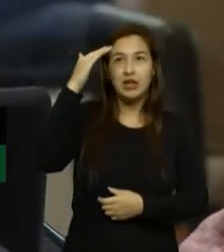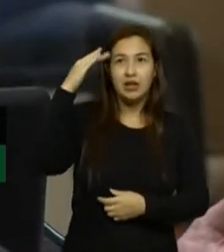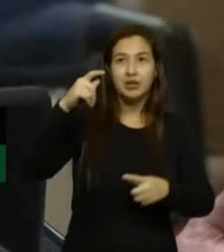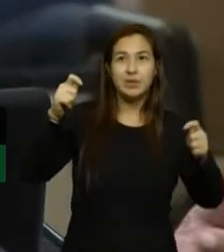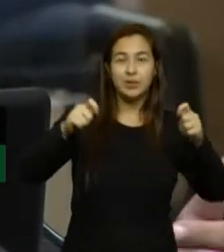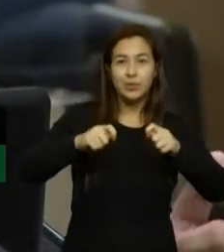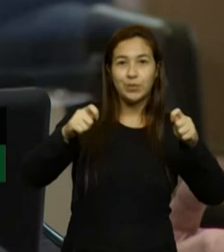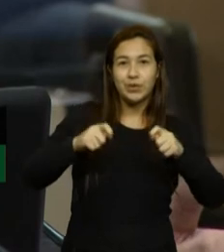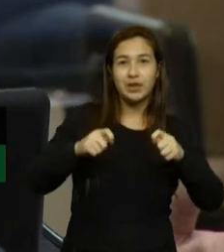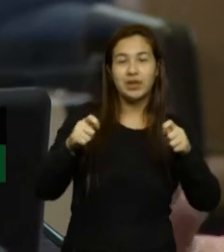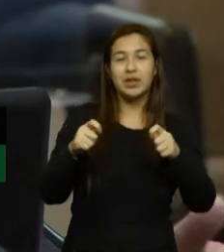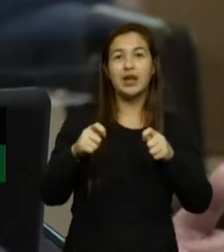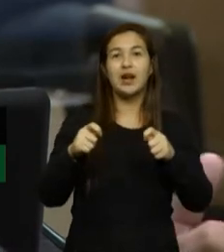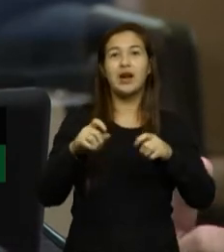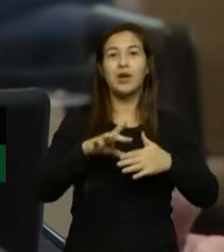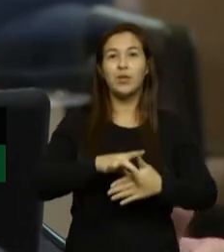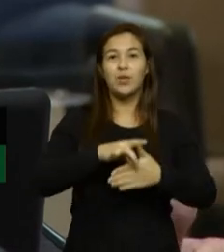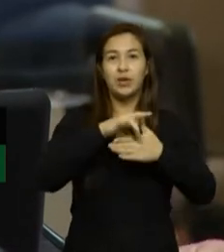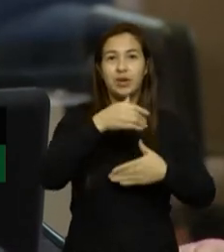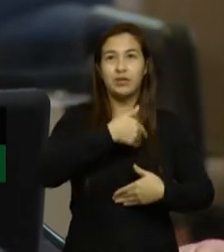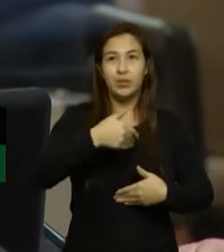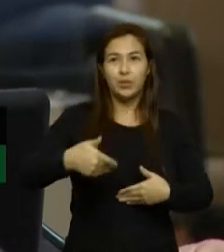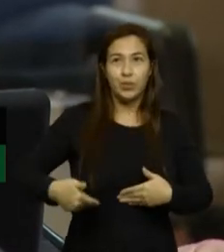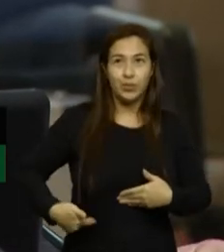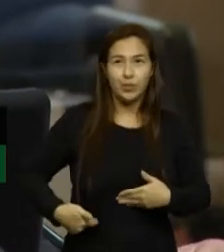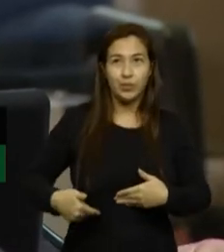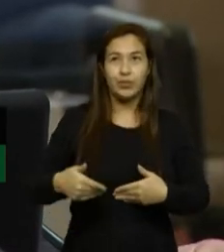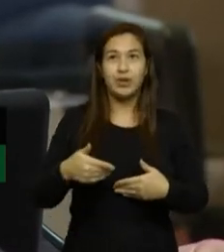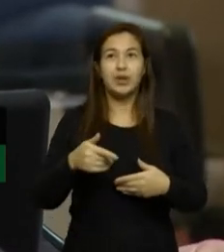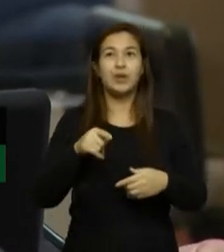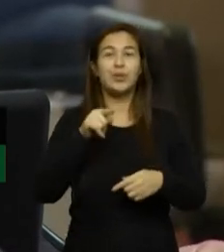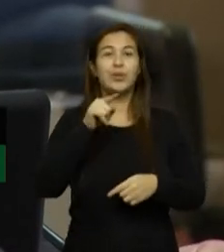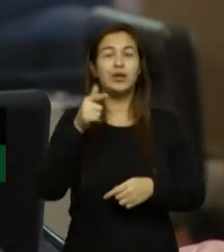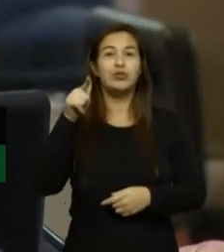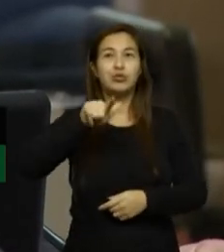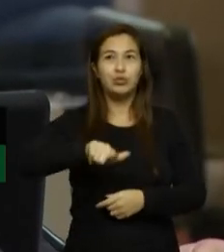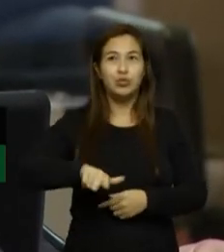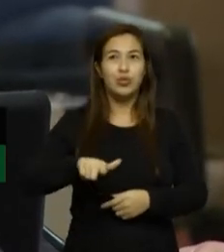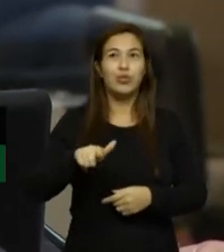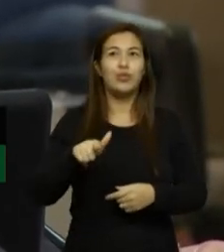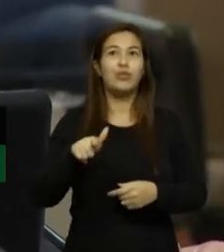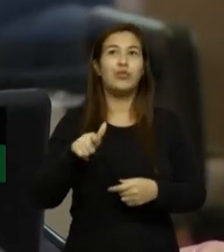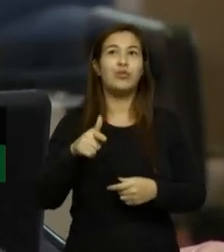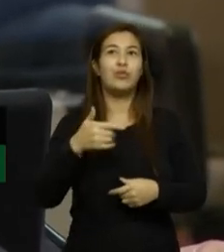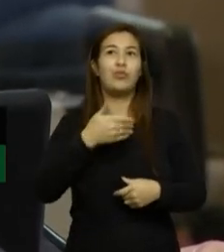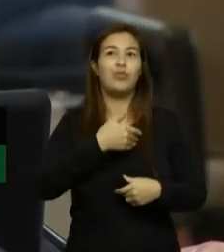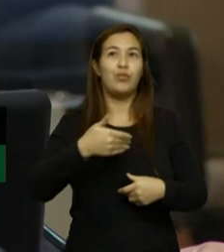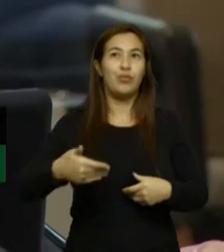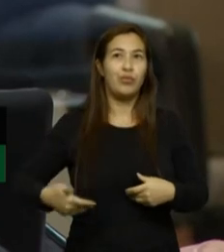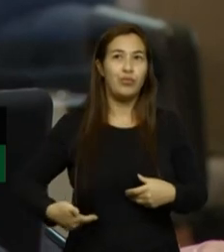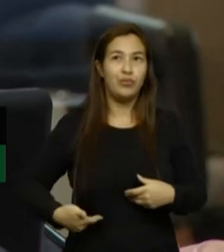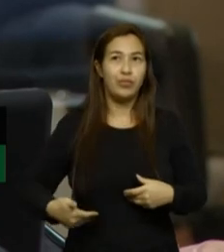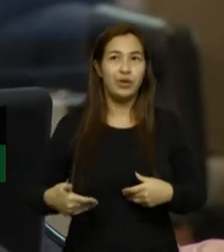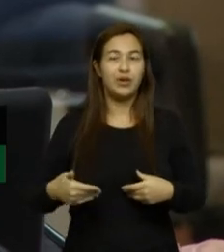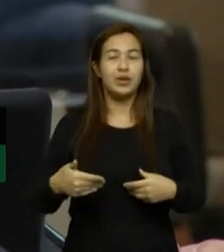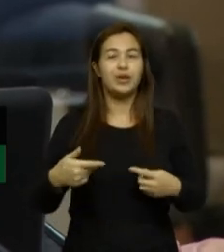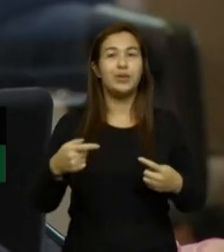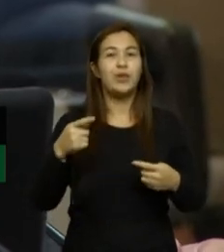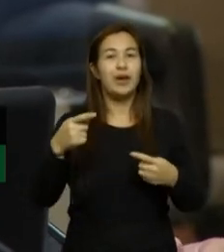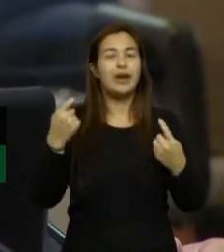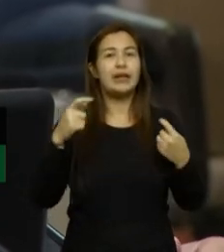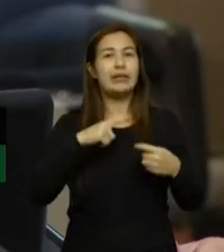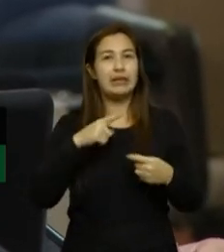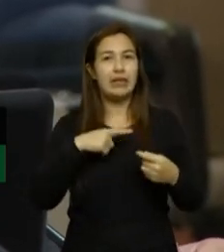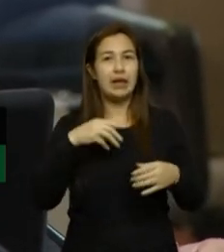governo e ele conseguir, mais uma vez, conversar com o comandante-geral do Bombeiro Militar, que é detentor das